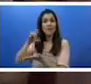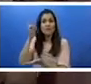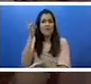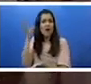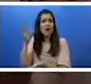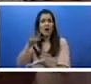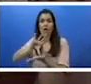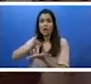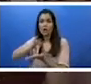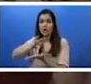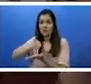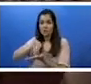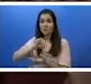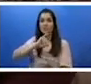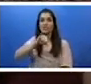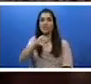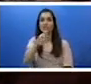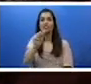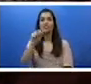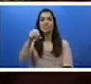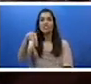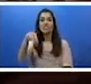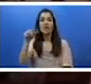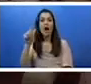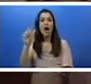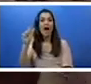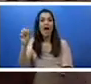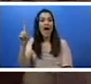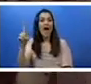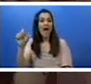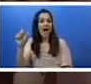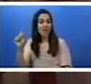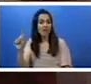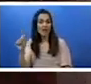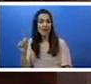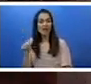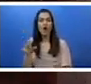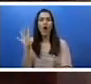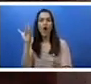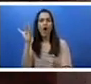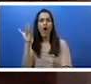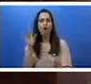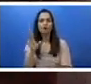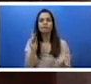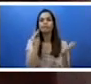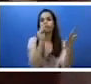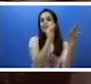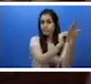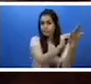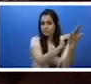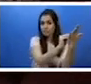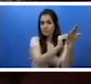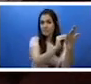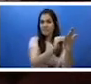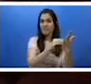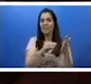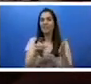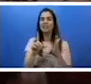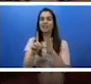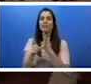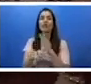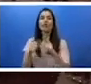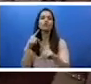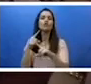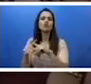Facinho, jangada. Vocês vão pegar o desenho da jangada, vocês vão colar. E nós vamos marcar um X